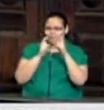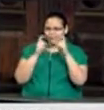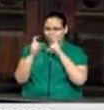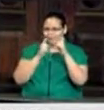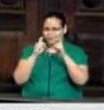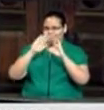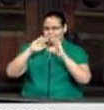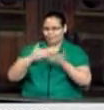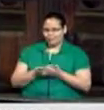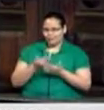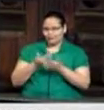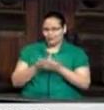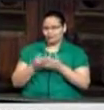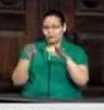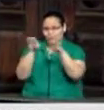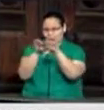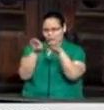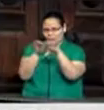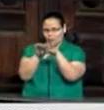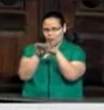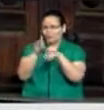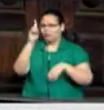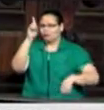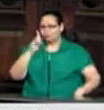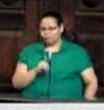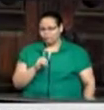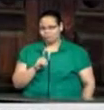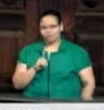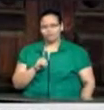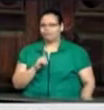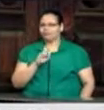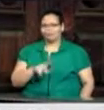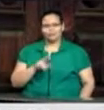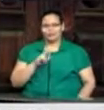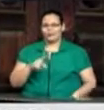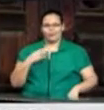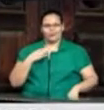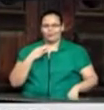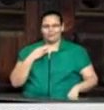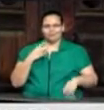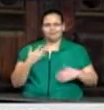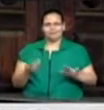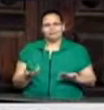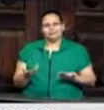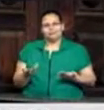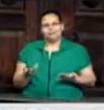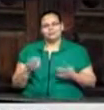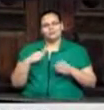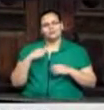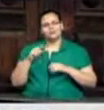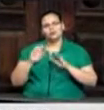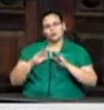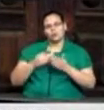na escola de igualdade de direitos, não é uniforme, não é